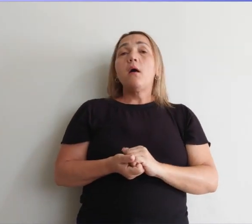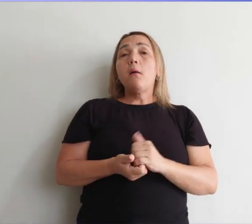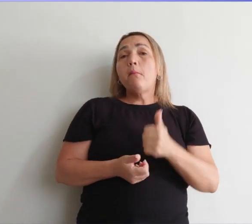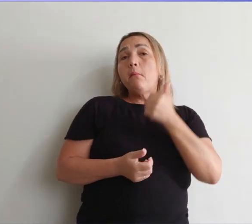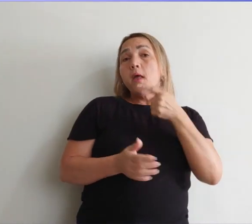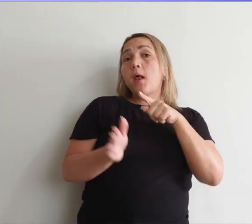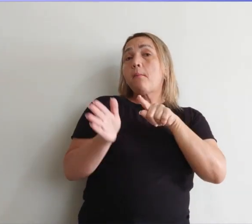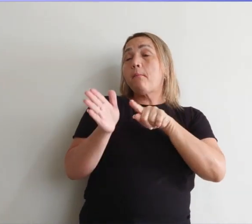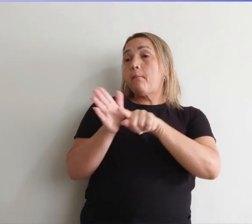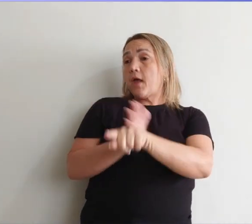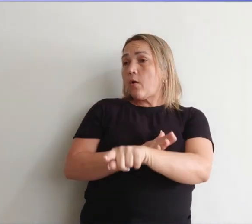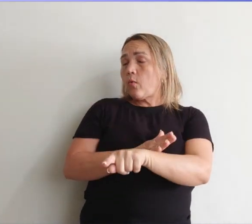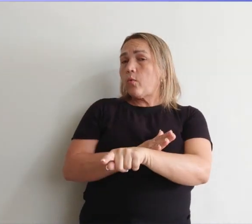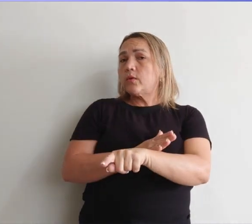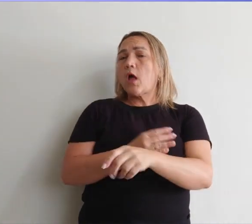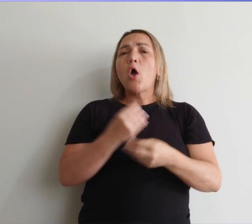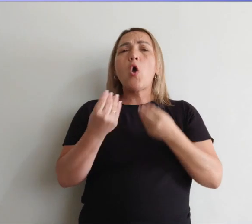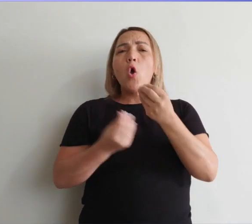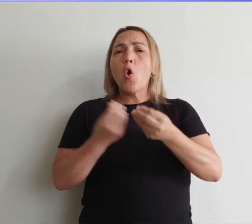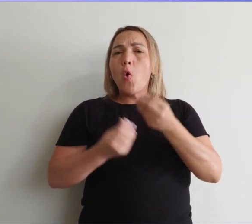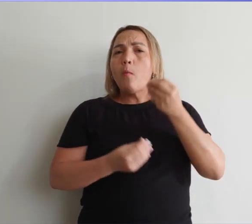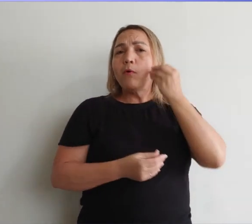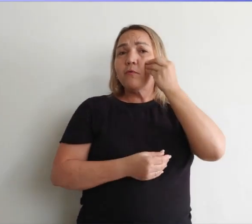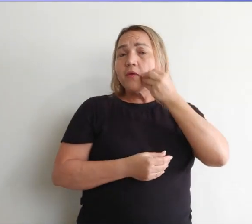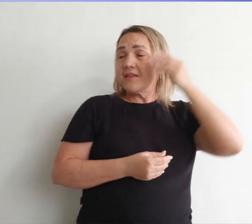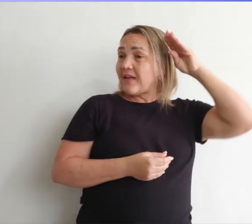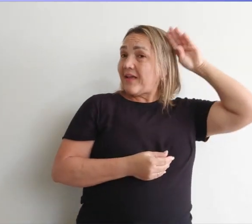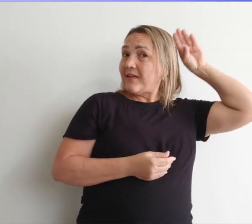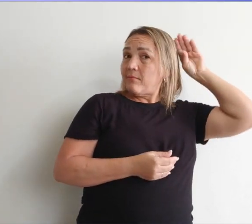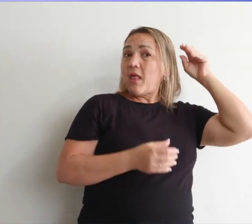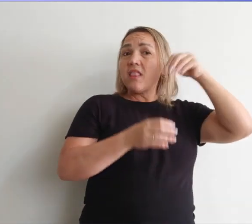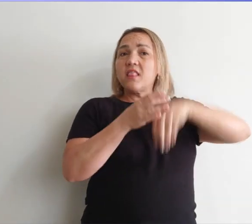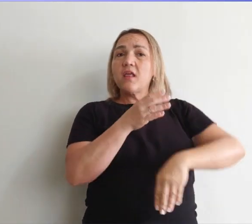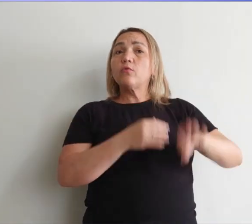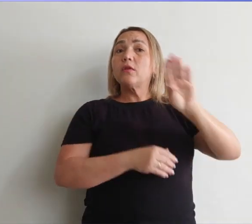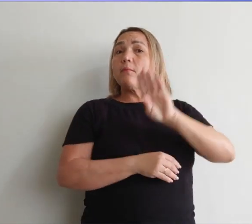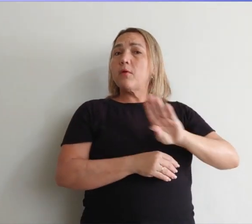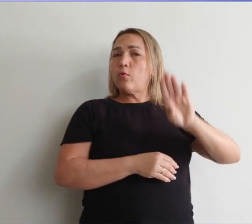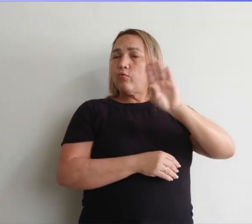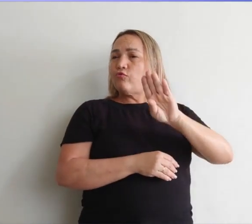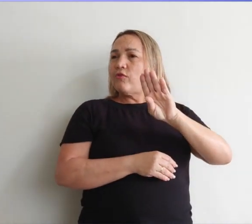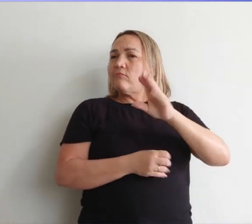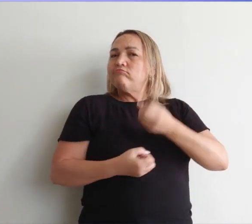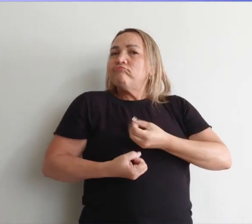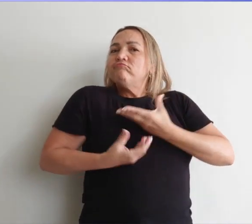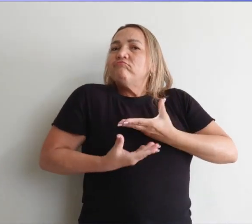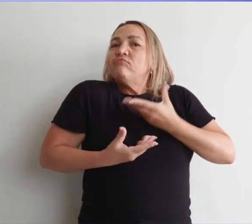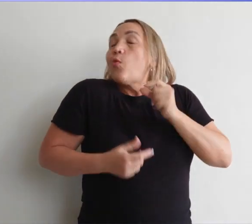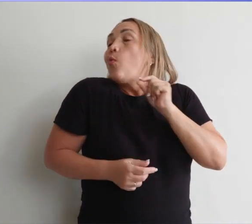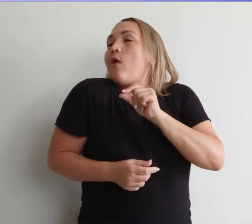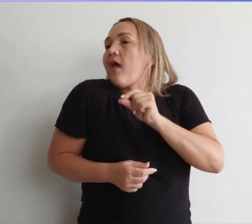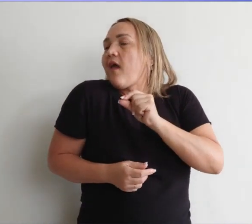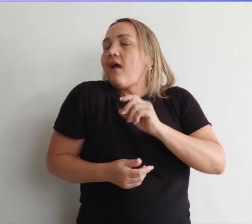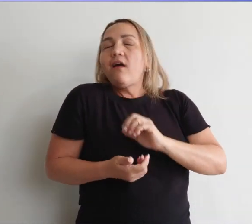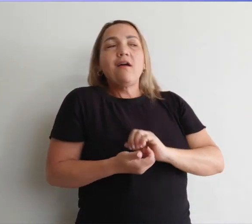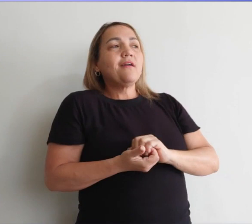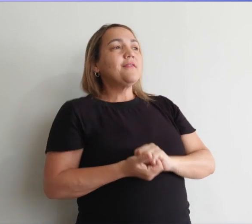nossa primeira pergunta, como foi sua experiência acadêmica na área da biologia? O que inspirou você a seguir esse